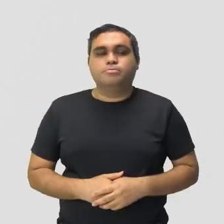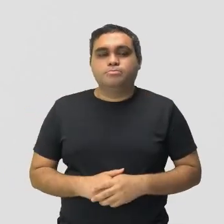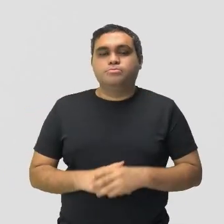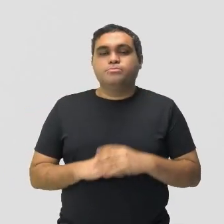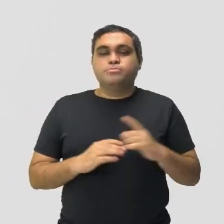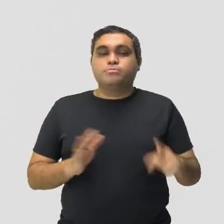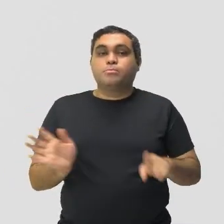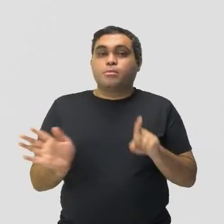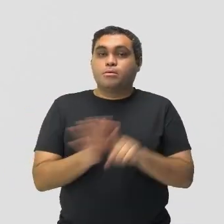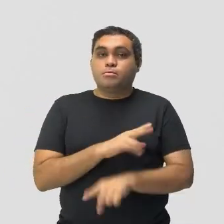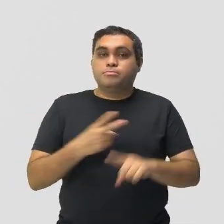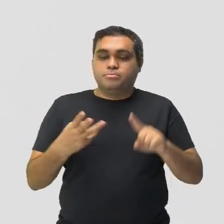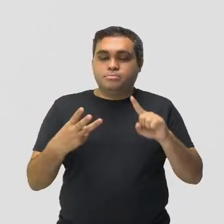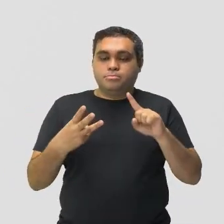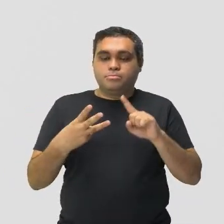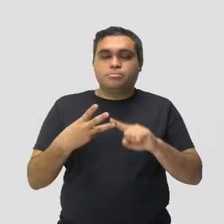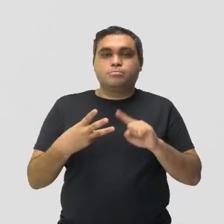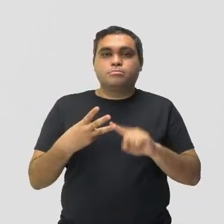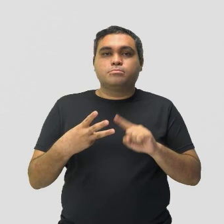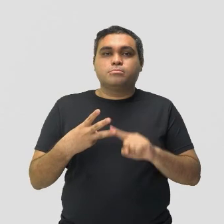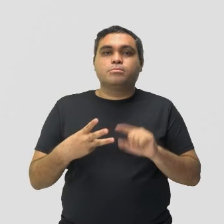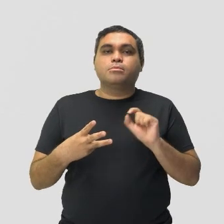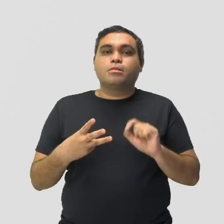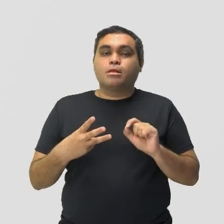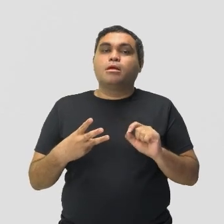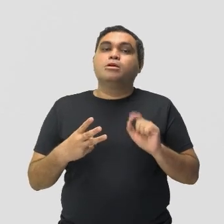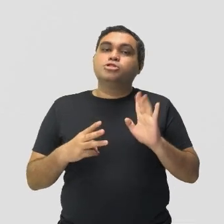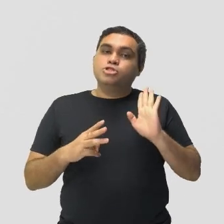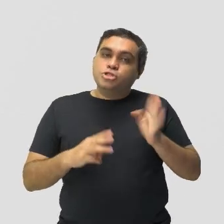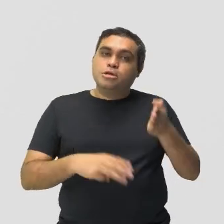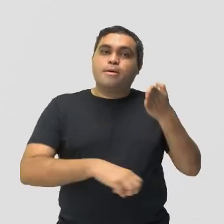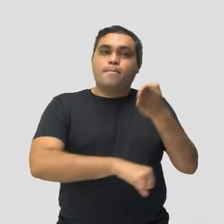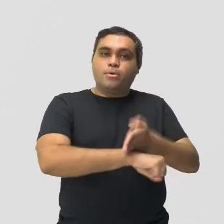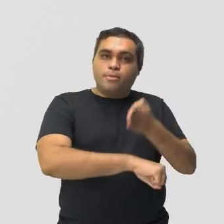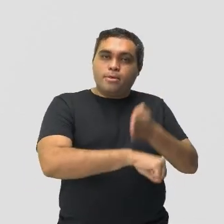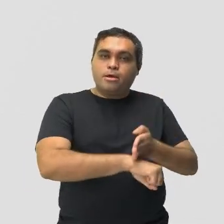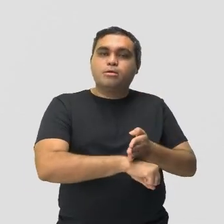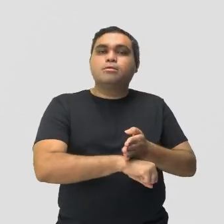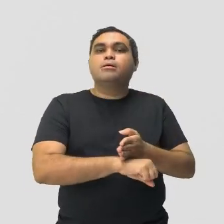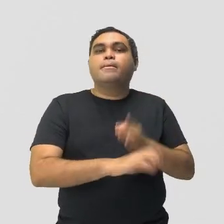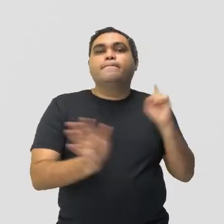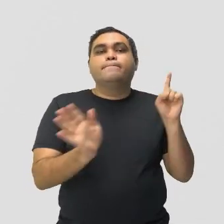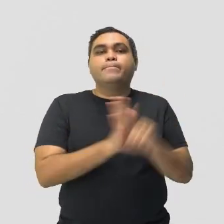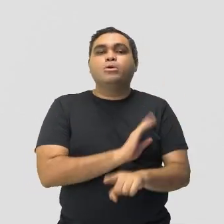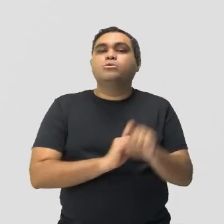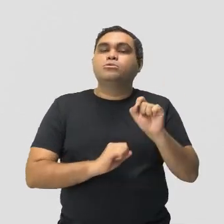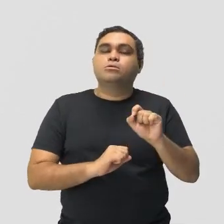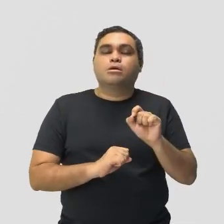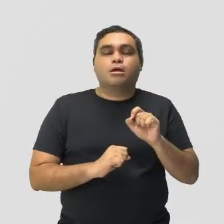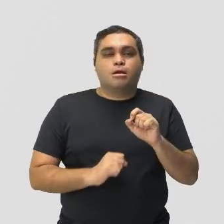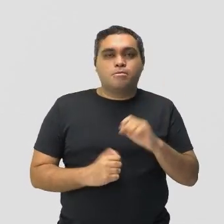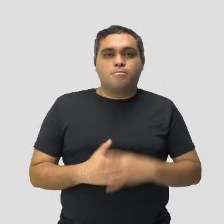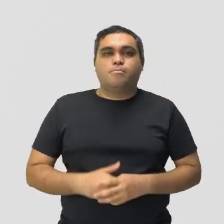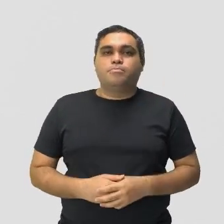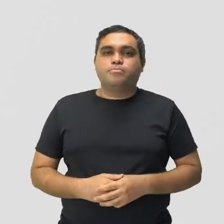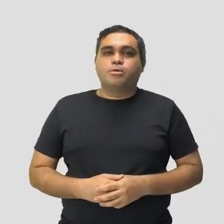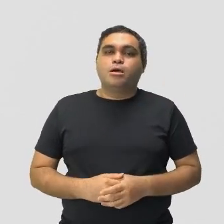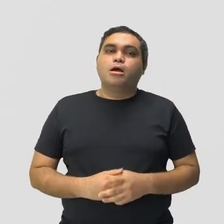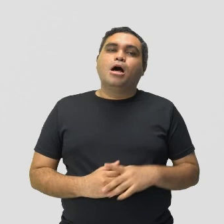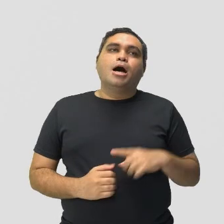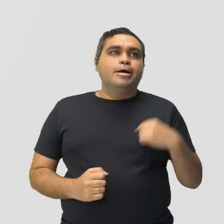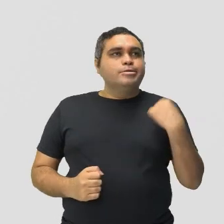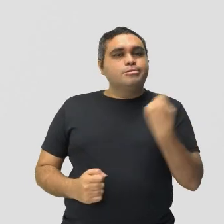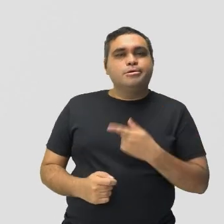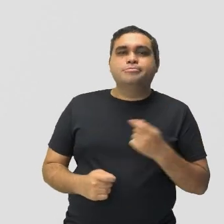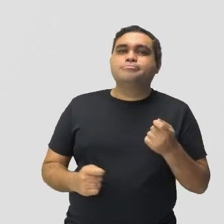terceira questão, a gente entra na Idade Moderna perguntando por quê. Nós podemos dizer